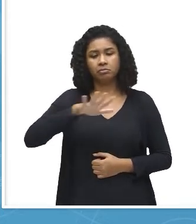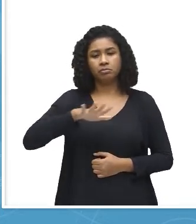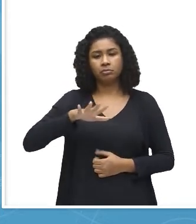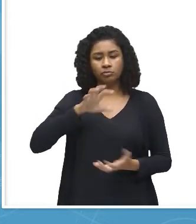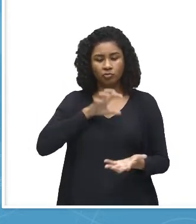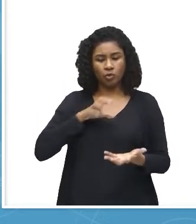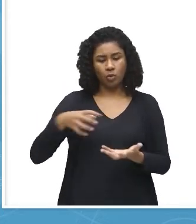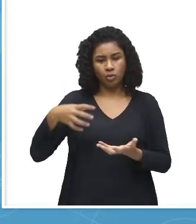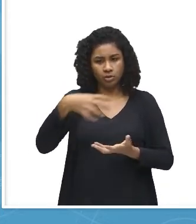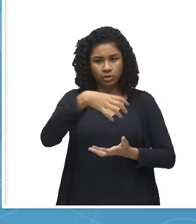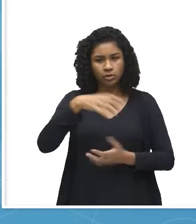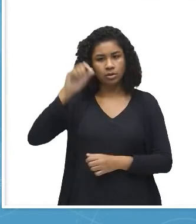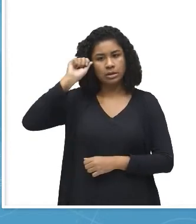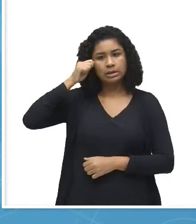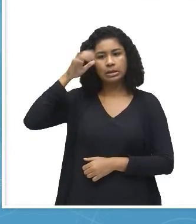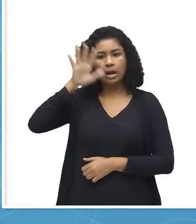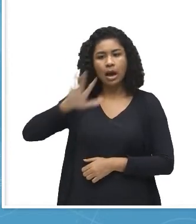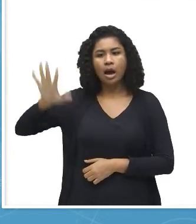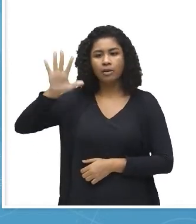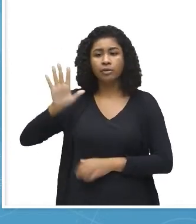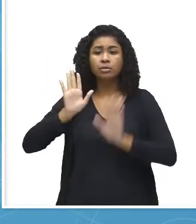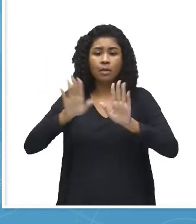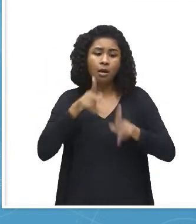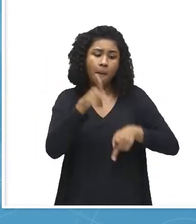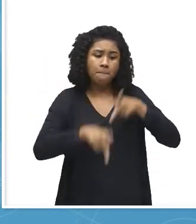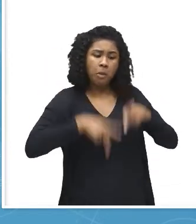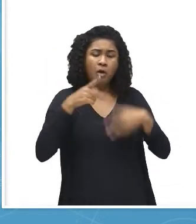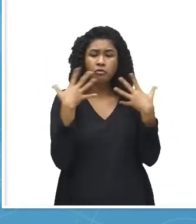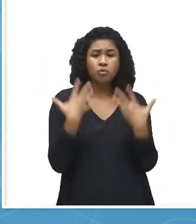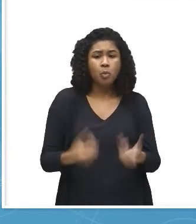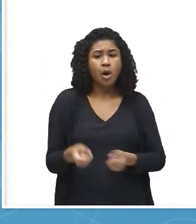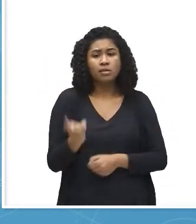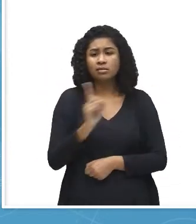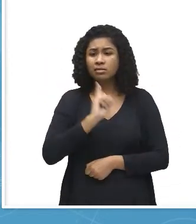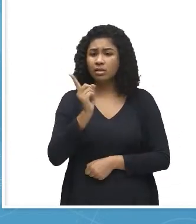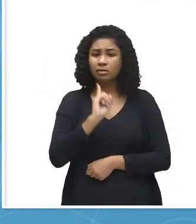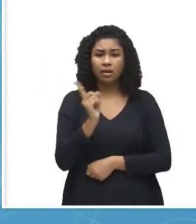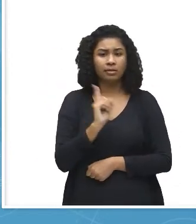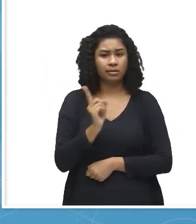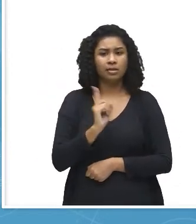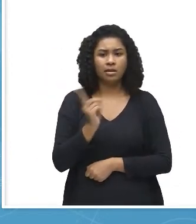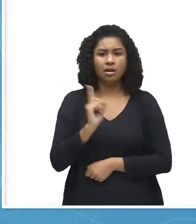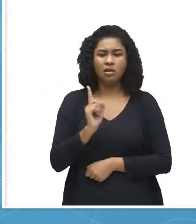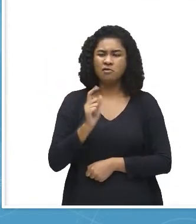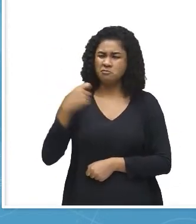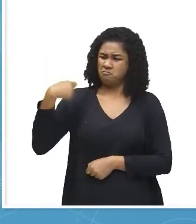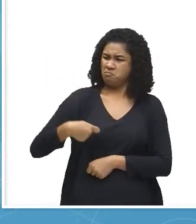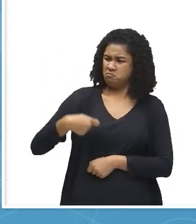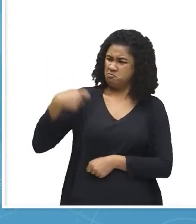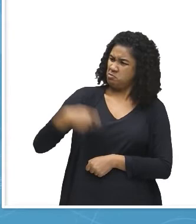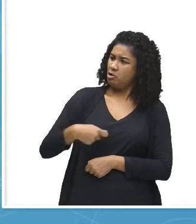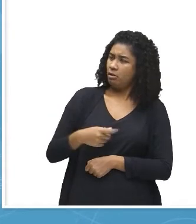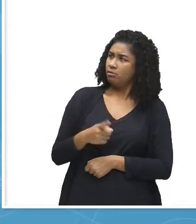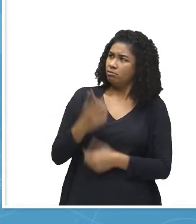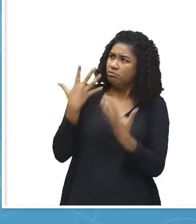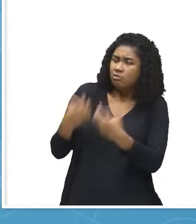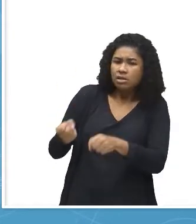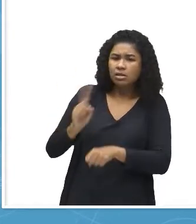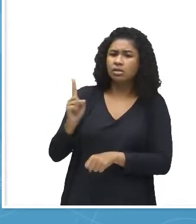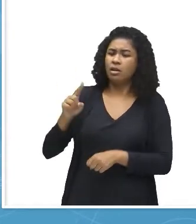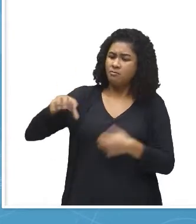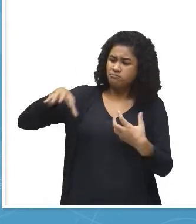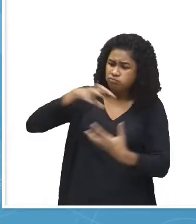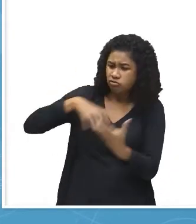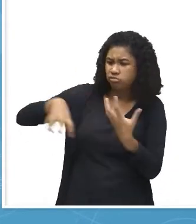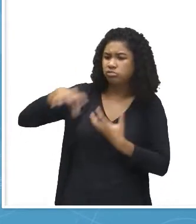e esses africanos não aceitavam de forma pacífica essa dominação, muitas vezes entravam em conflito